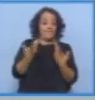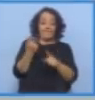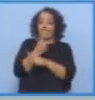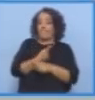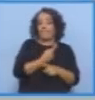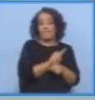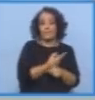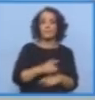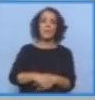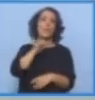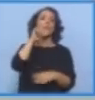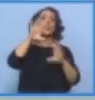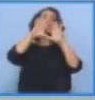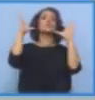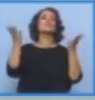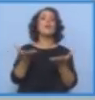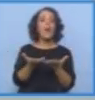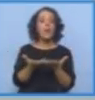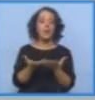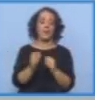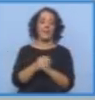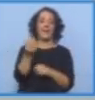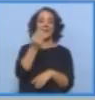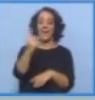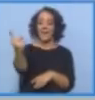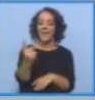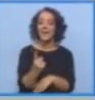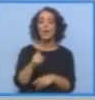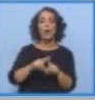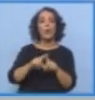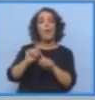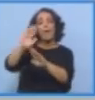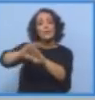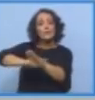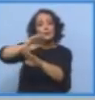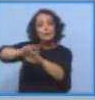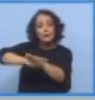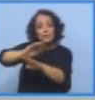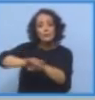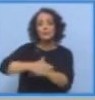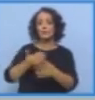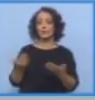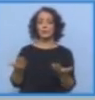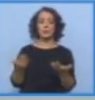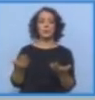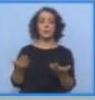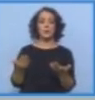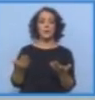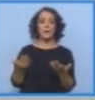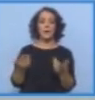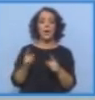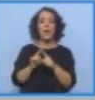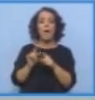a atitude que nós temos é de um encanto, de um acolhimento, é uma